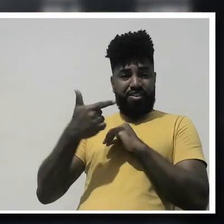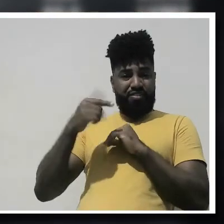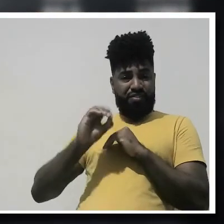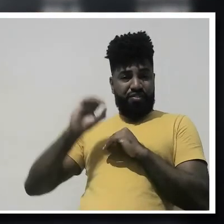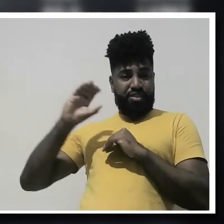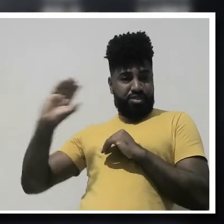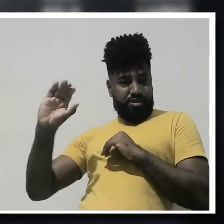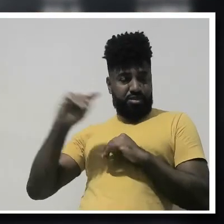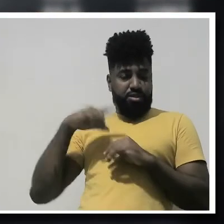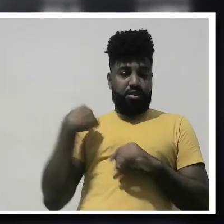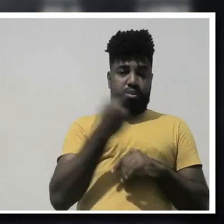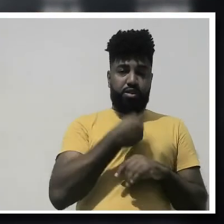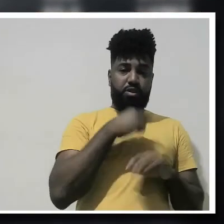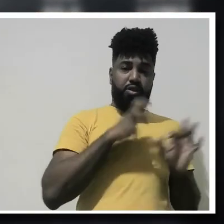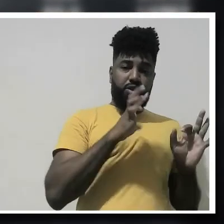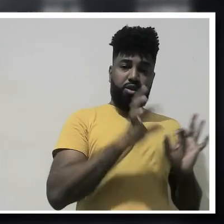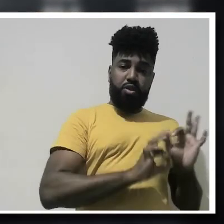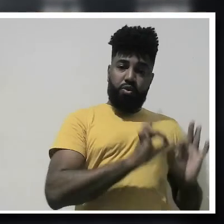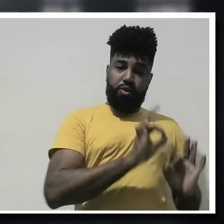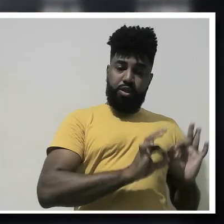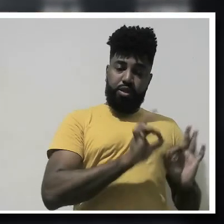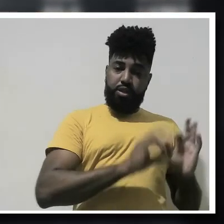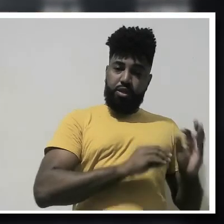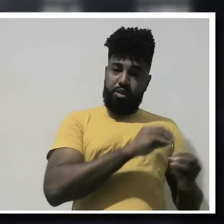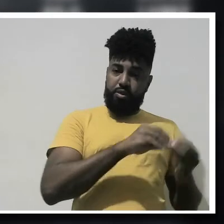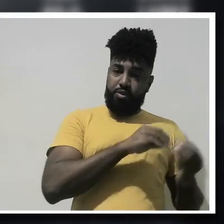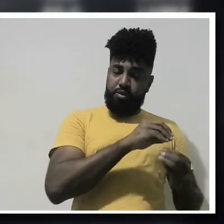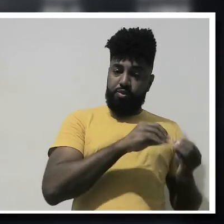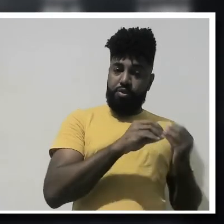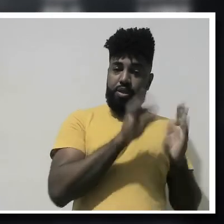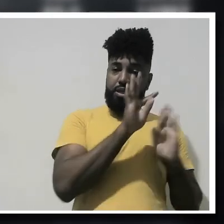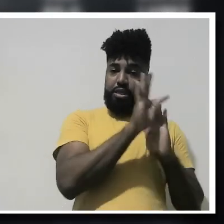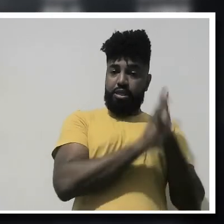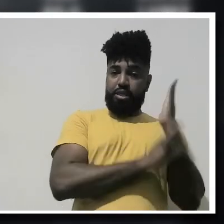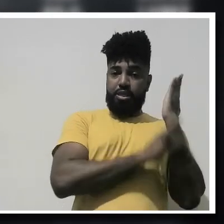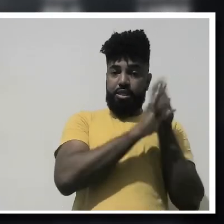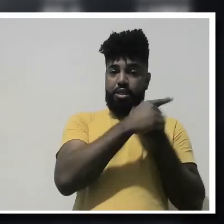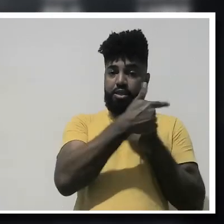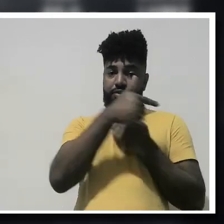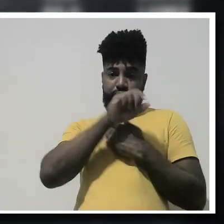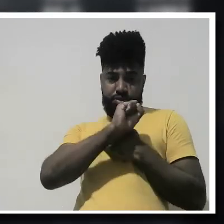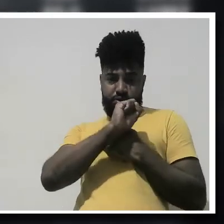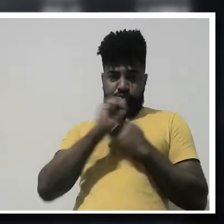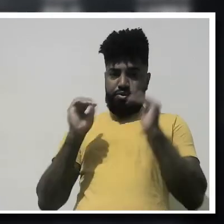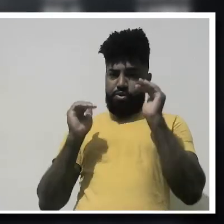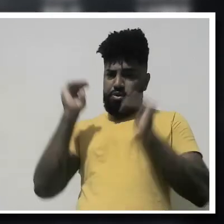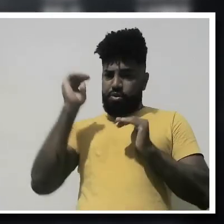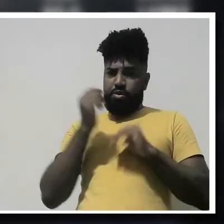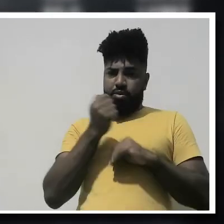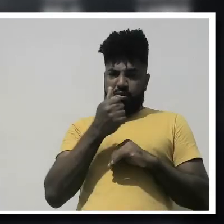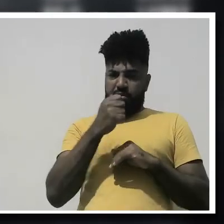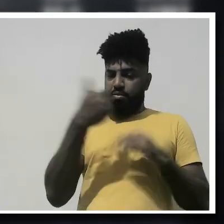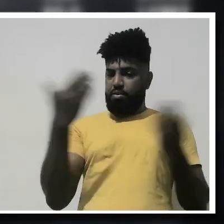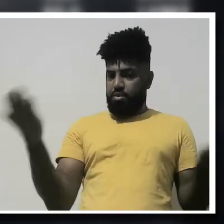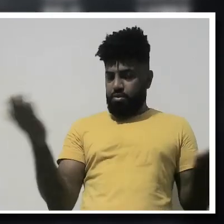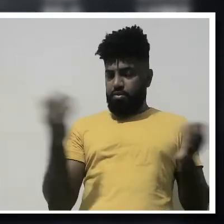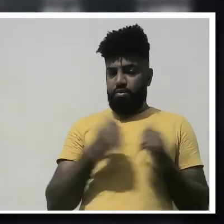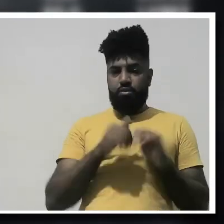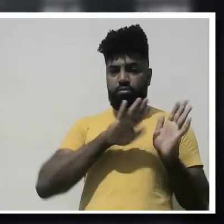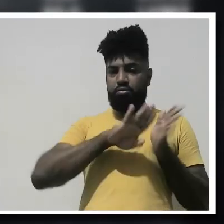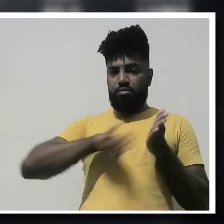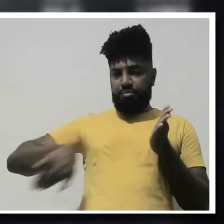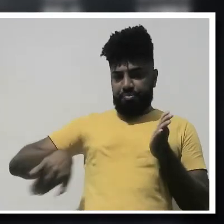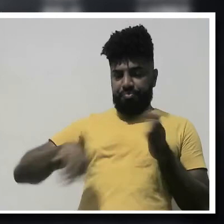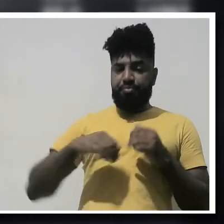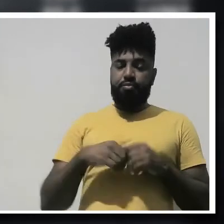Celsius, e nós fizemos a análise com a amostra a 28 graus Celsius, mas a diferença aqui é bem pequena e em função disso nós estamos